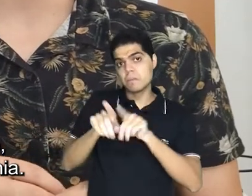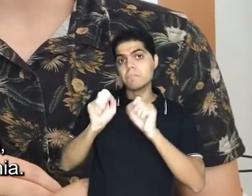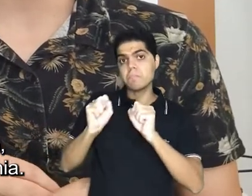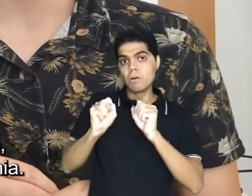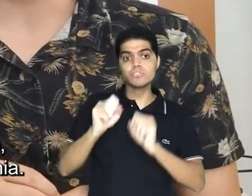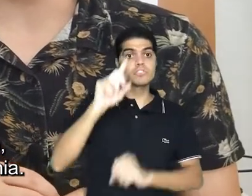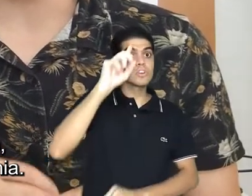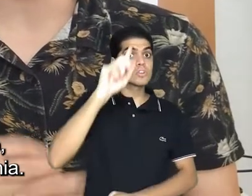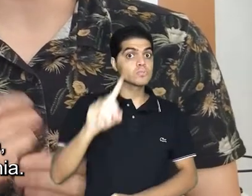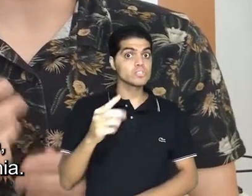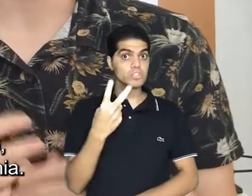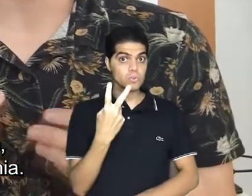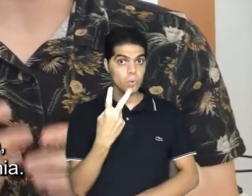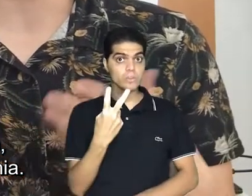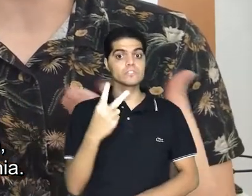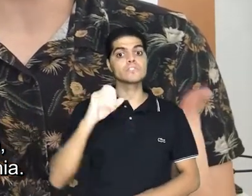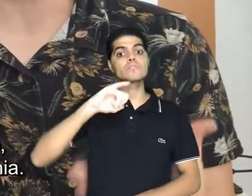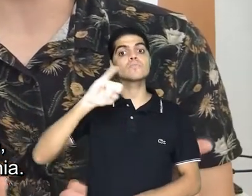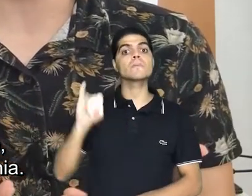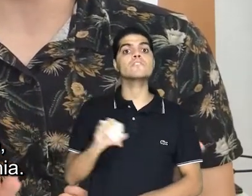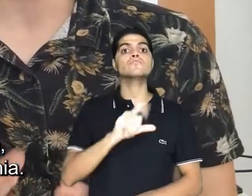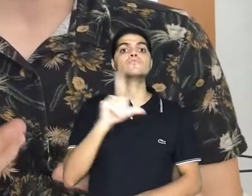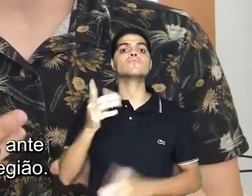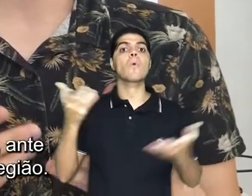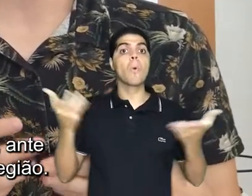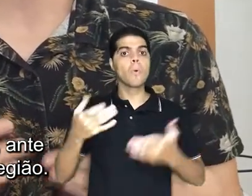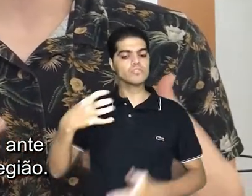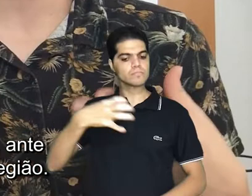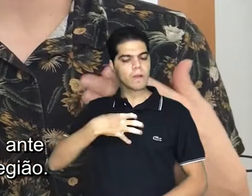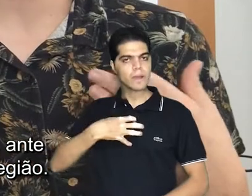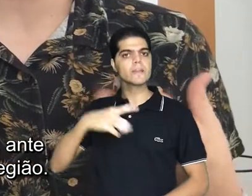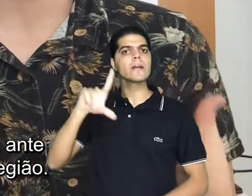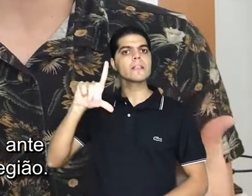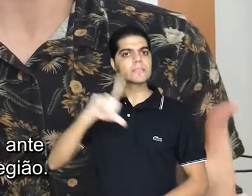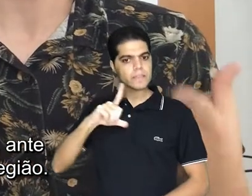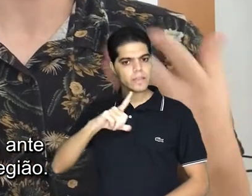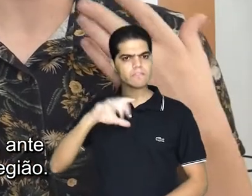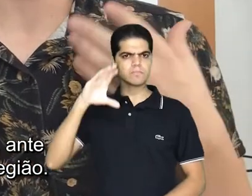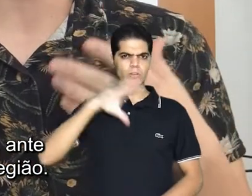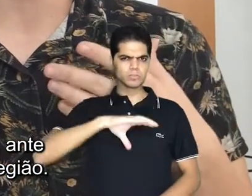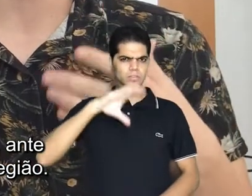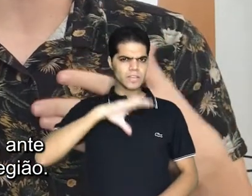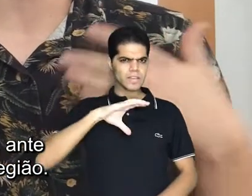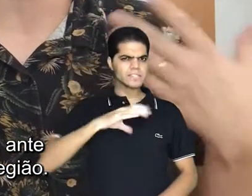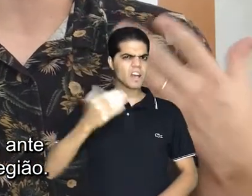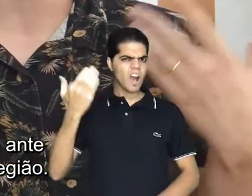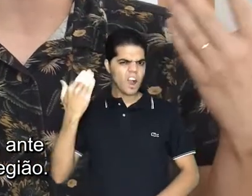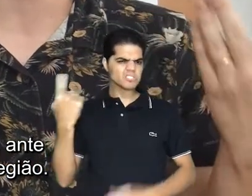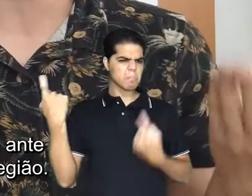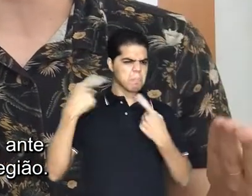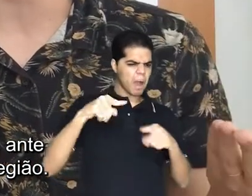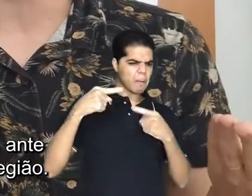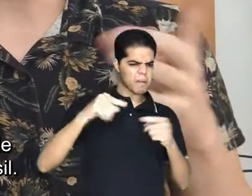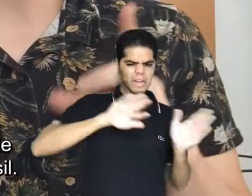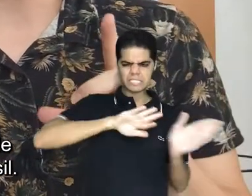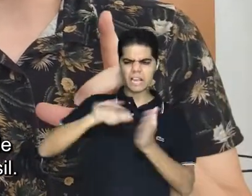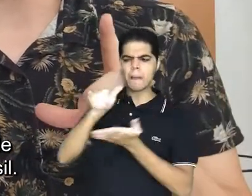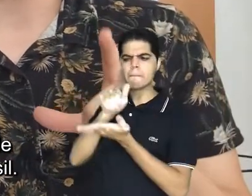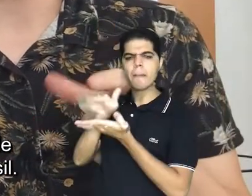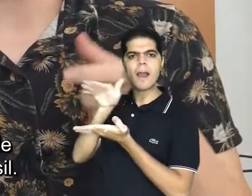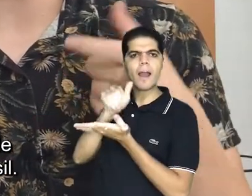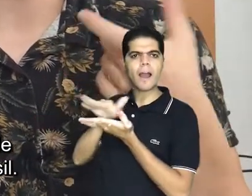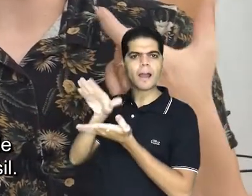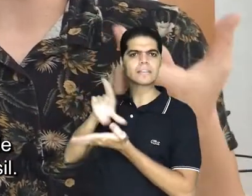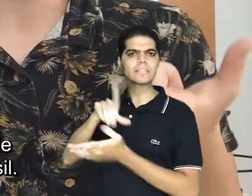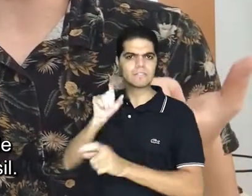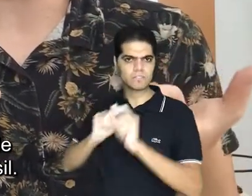a comemoração do dia dois de julho que é comemorada até hoje na Bahia como a data em que os portugueses antes Independência foram expulsos da região e